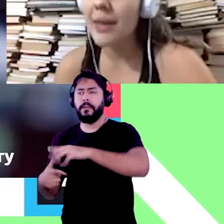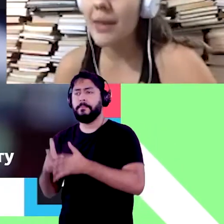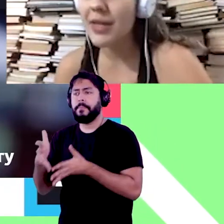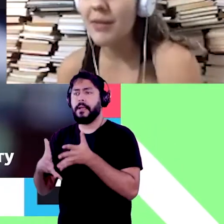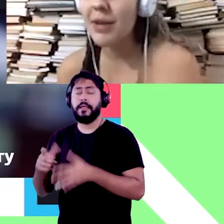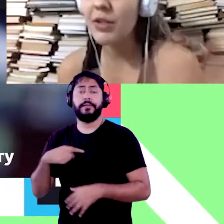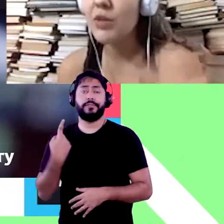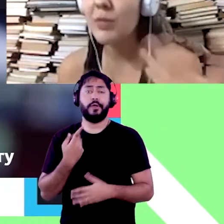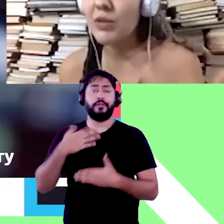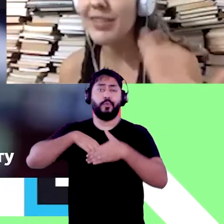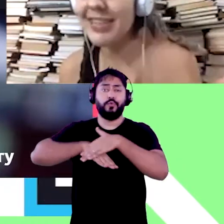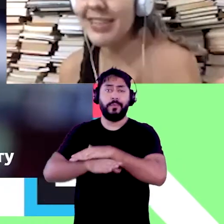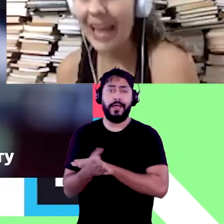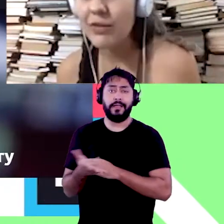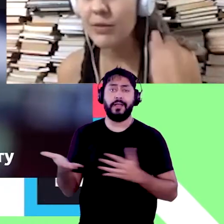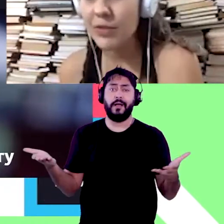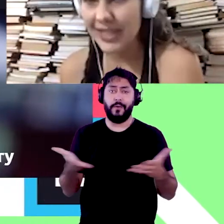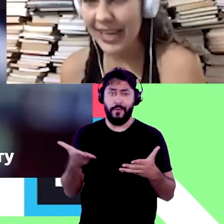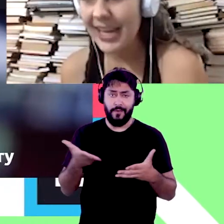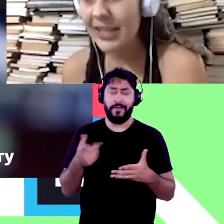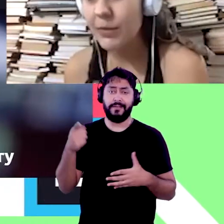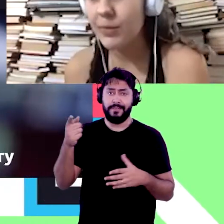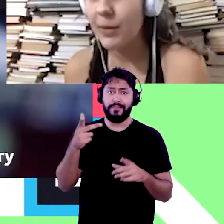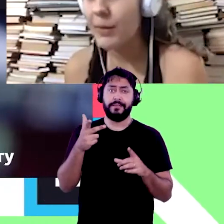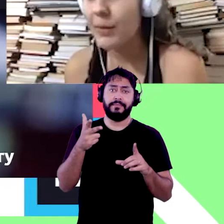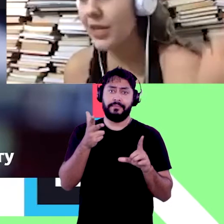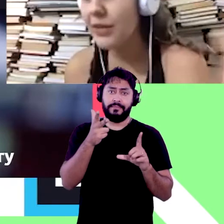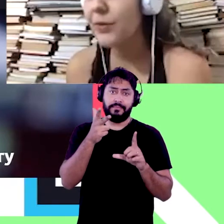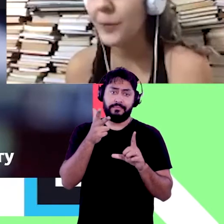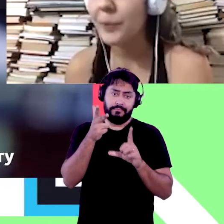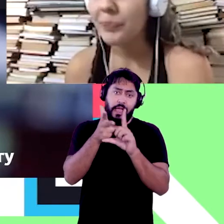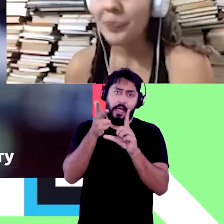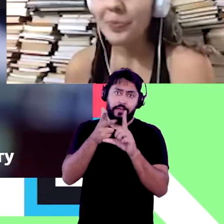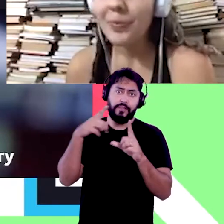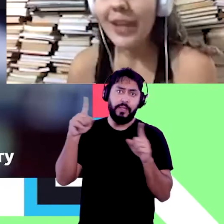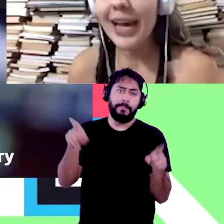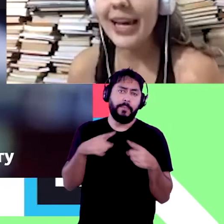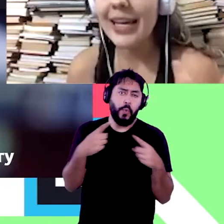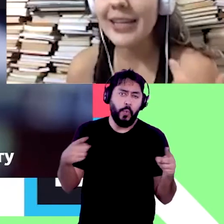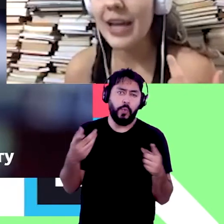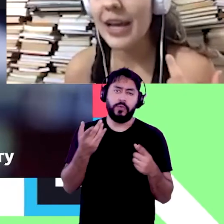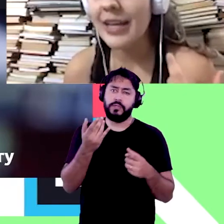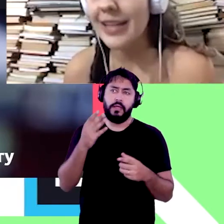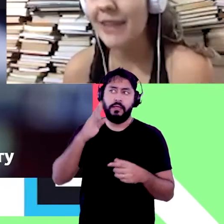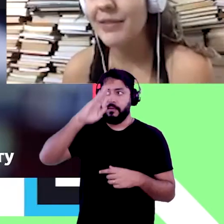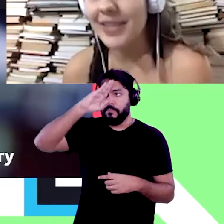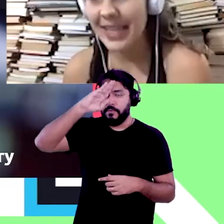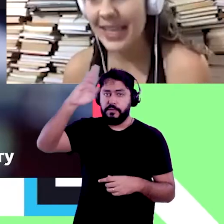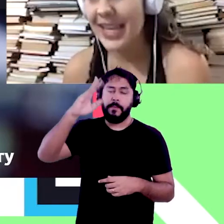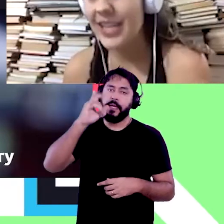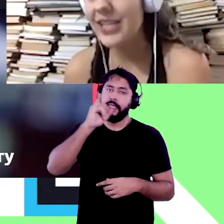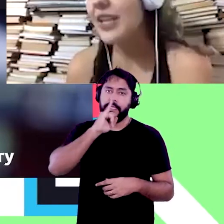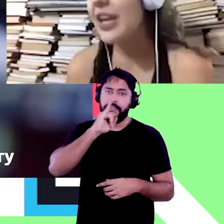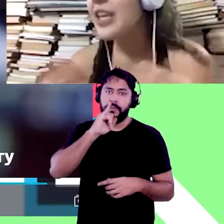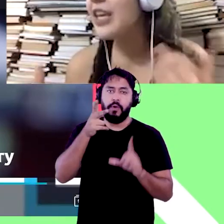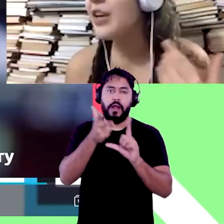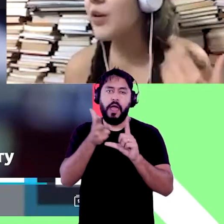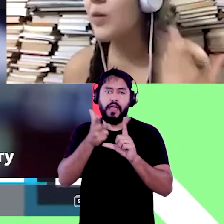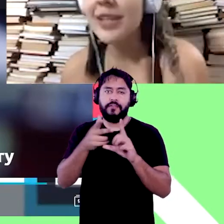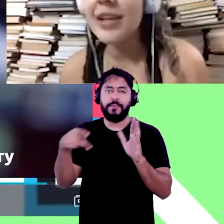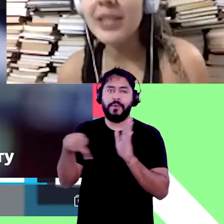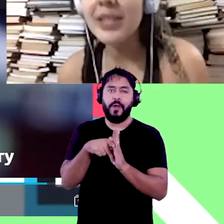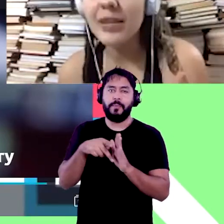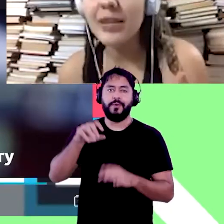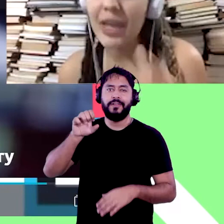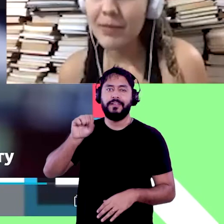na pandemia, quando começou essas lives musicais, principalmente ali com as lives sertanejas, que